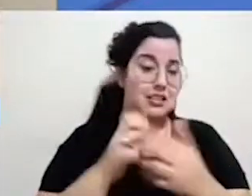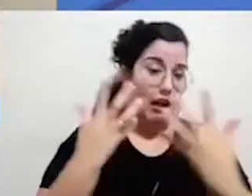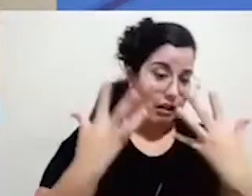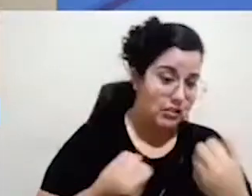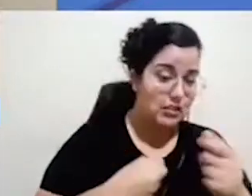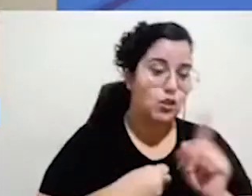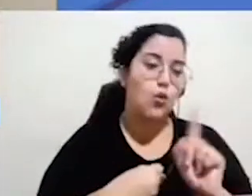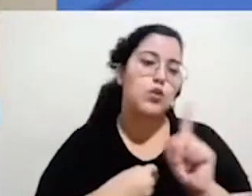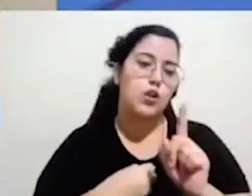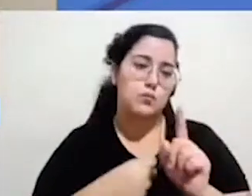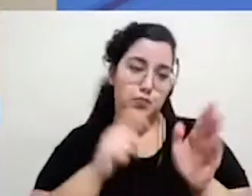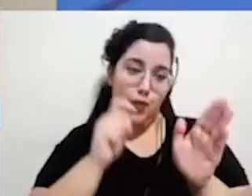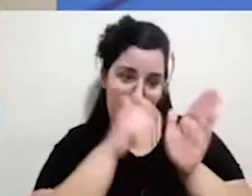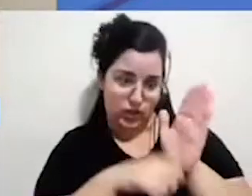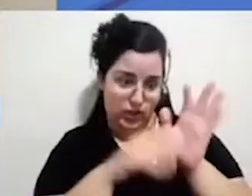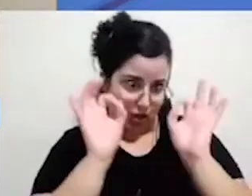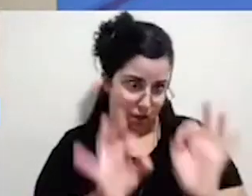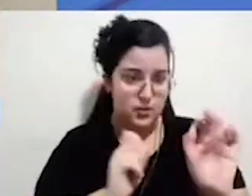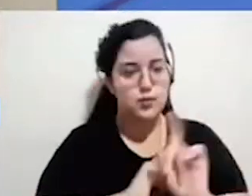seguinte: elas vão contratar esse jovem?